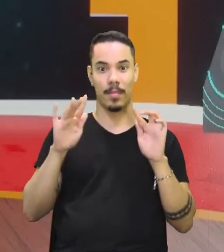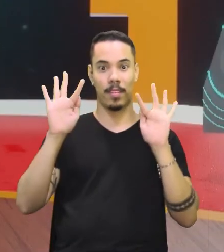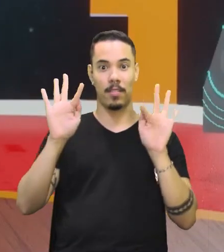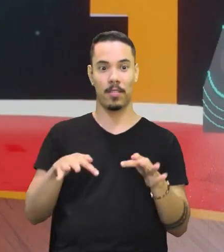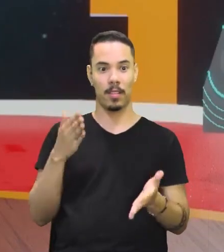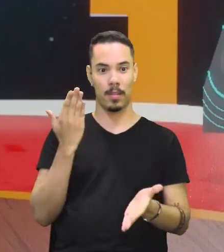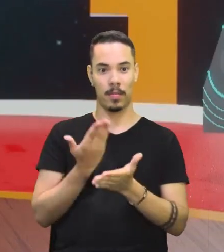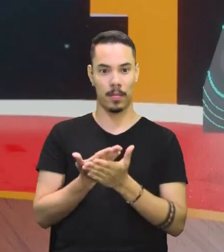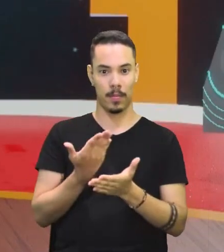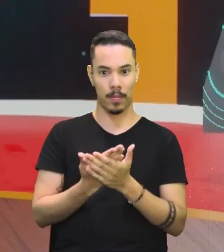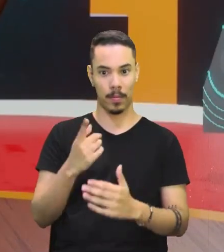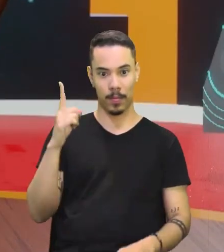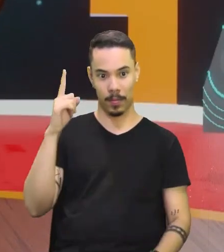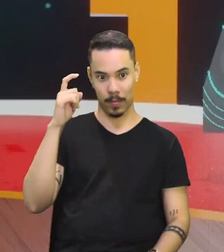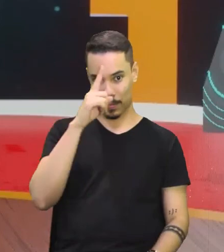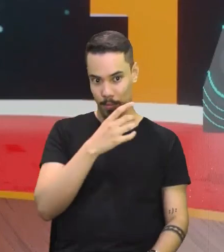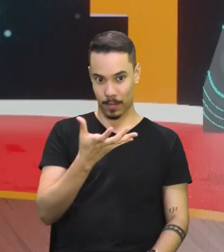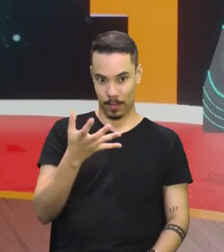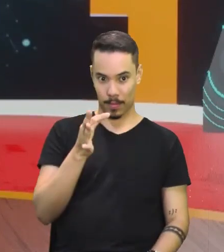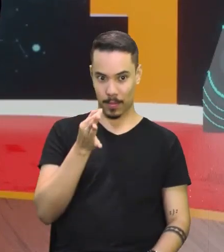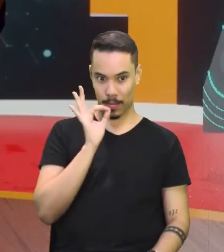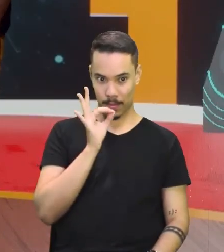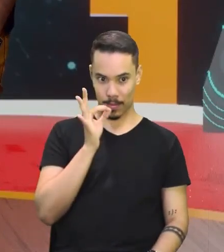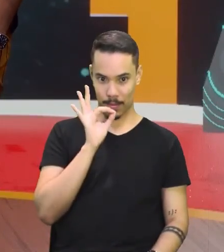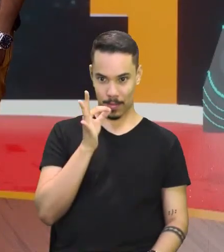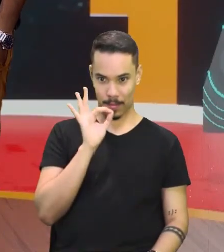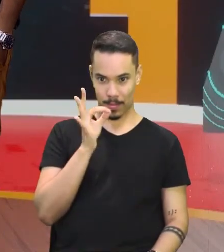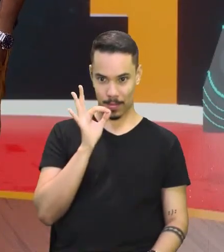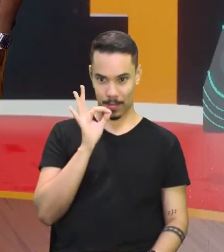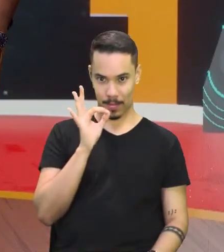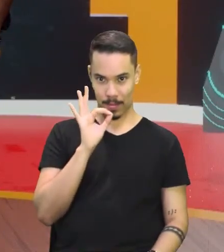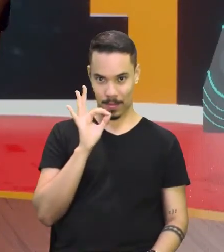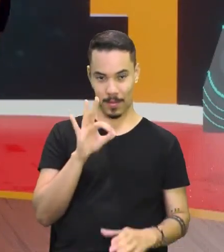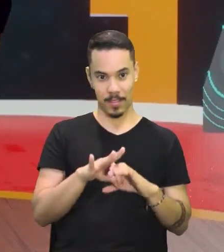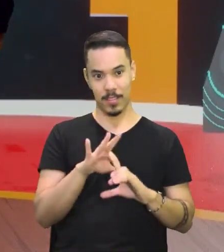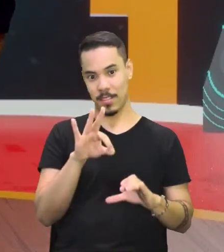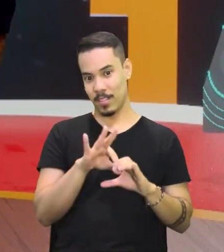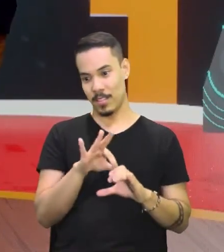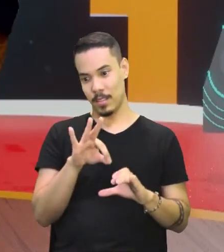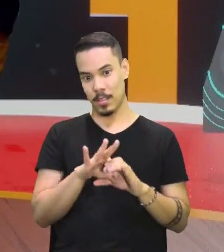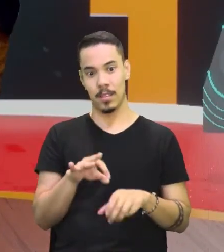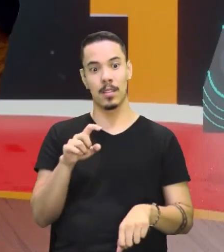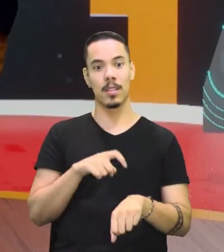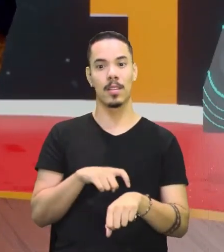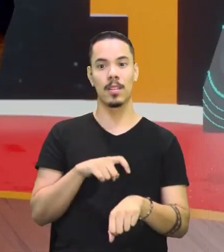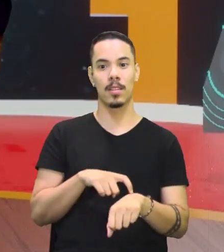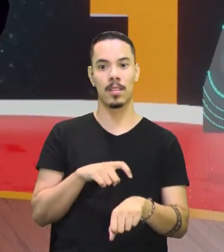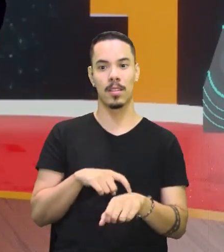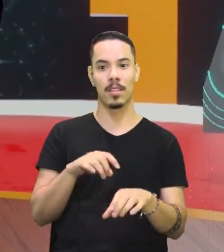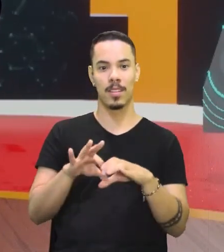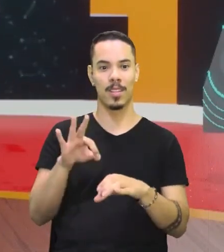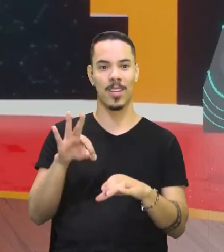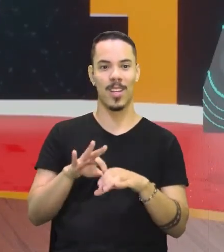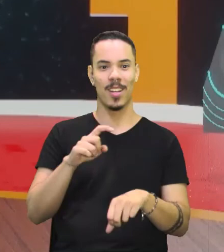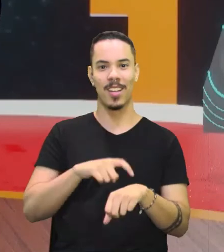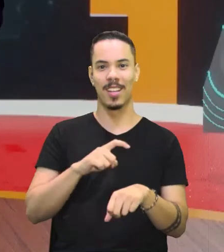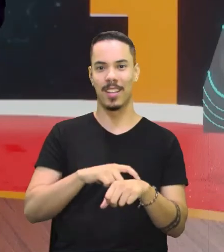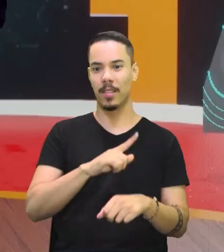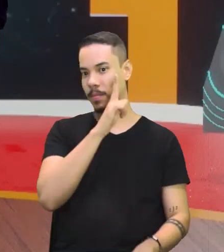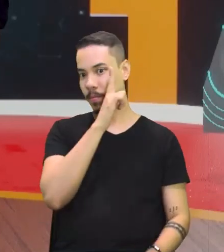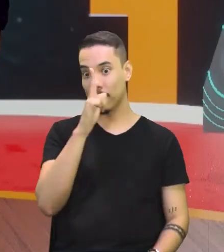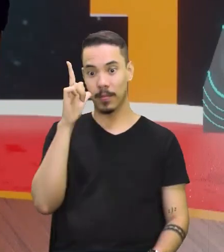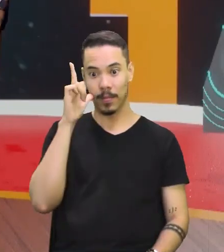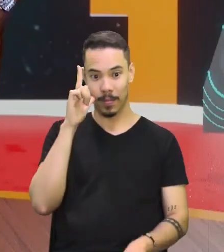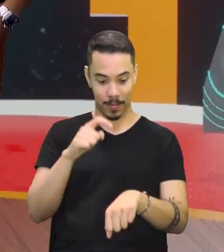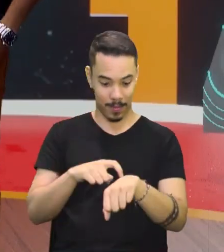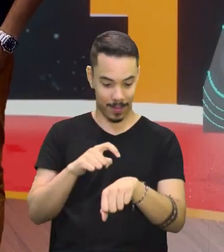aula. Difícil? Quer café? Eu quero café. Quer café? Olha, que horas são? Hora do lanche. Que horas são? Hora